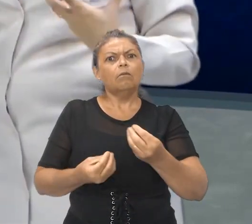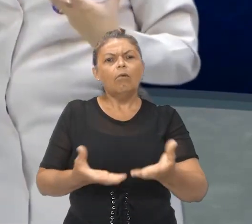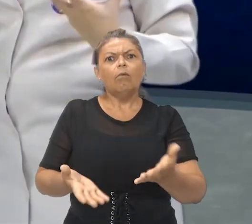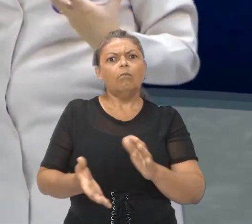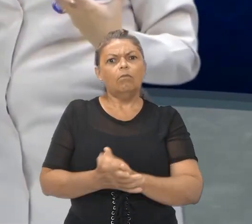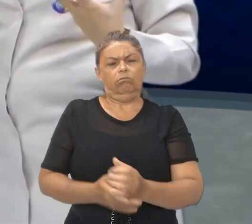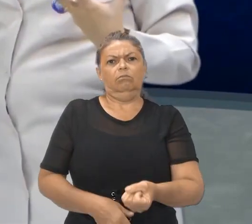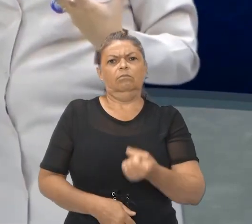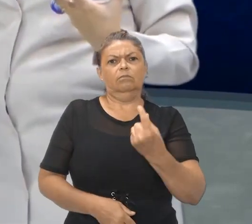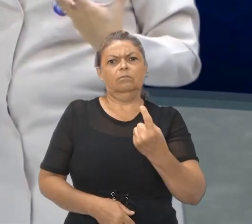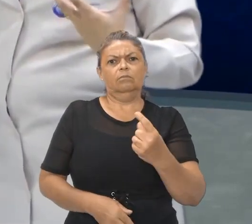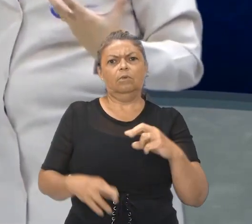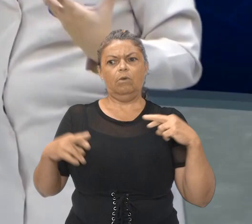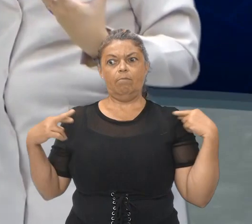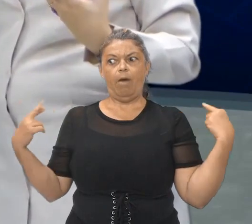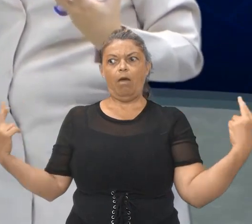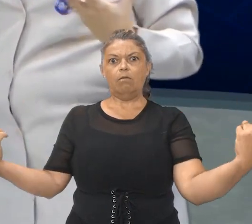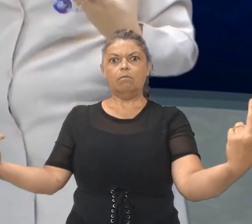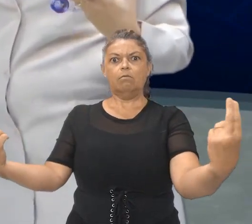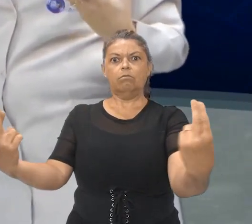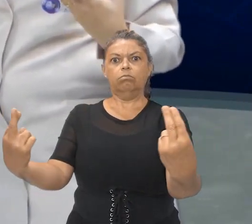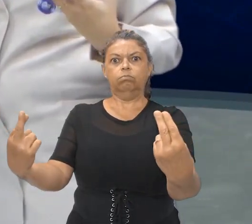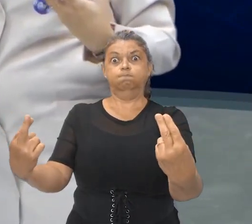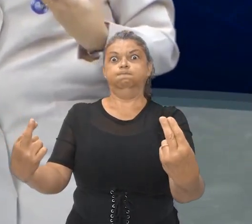chegar ao fim. Olha aqui, ó,